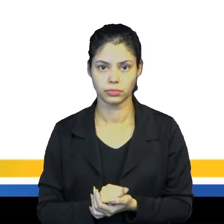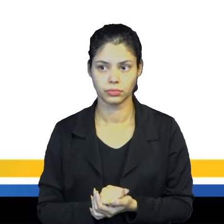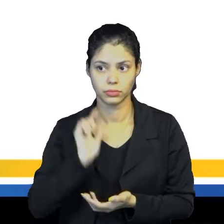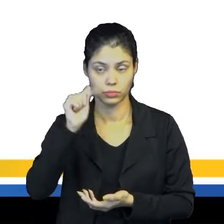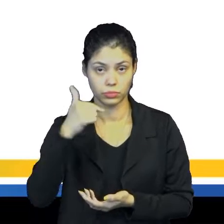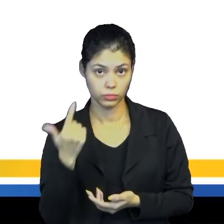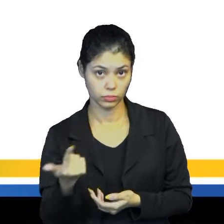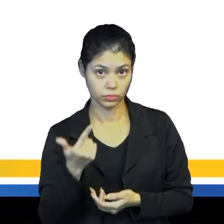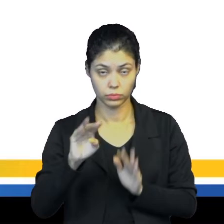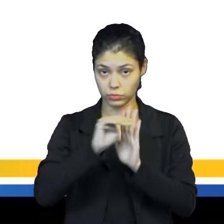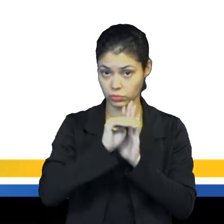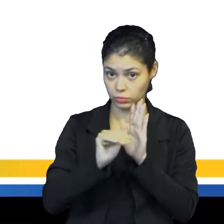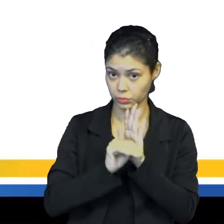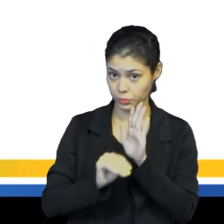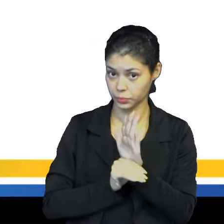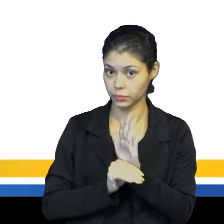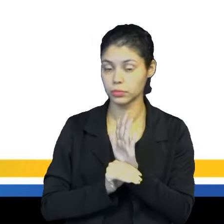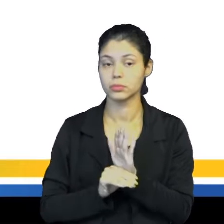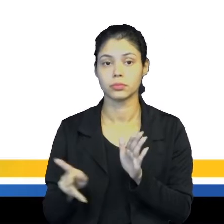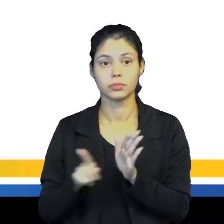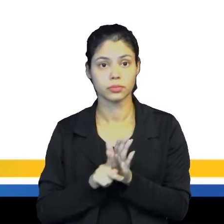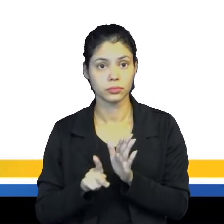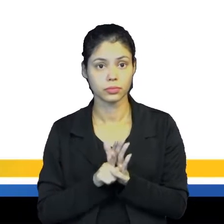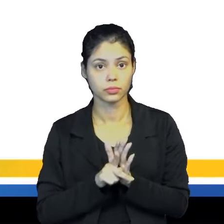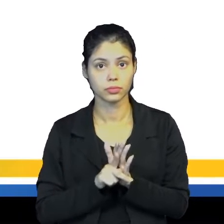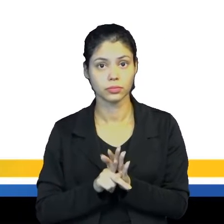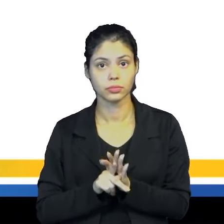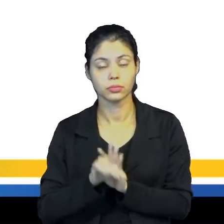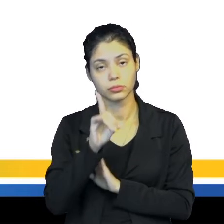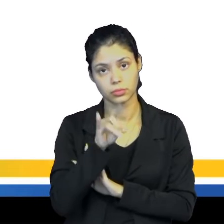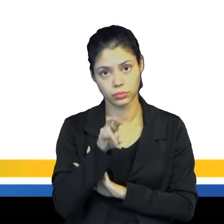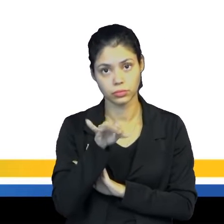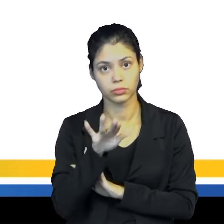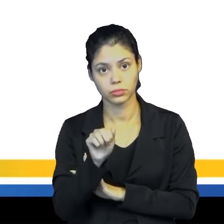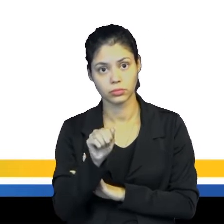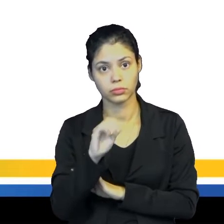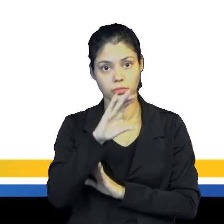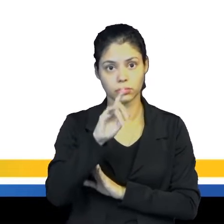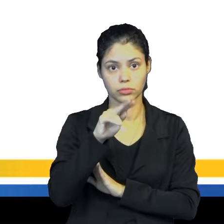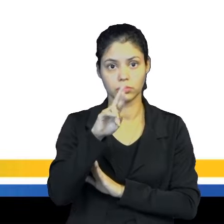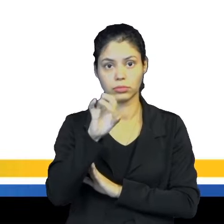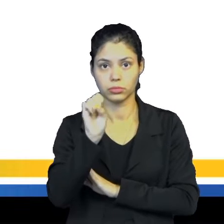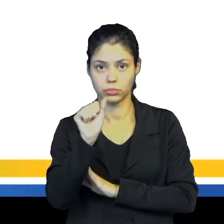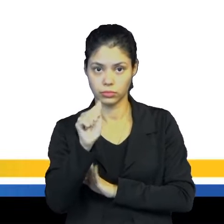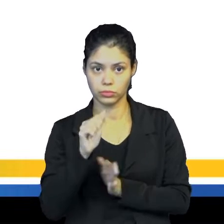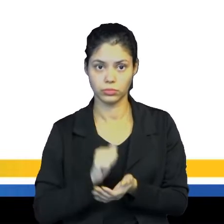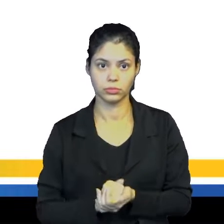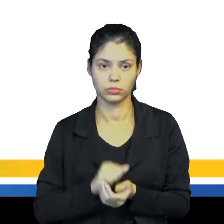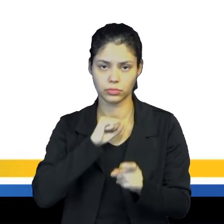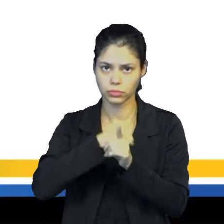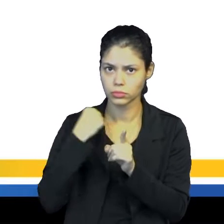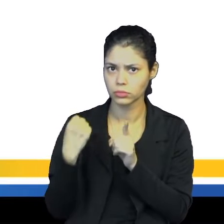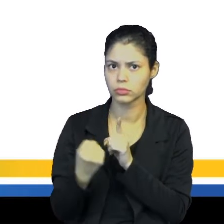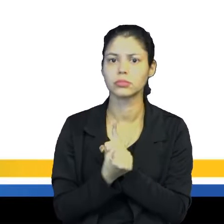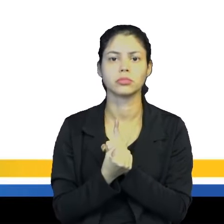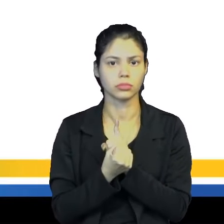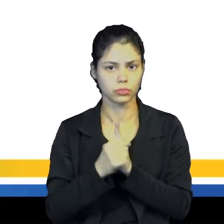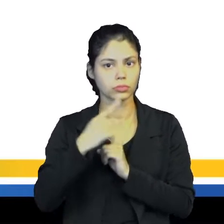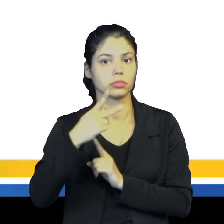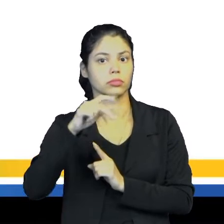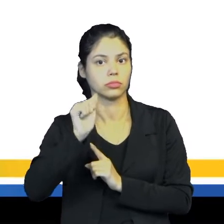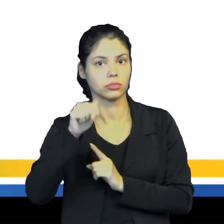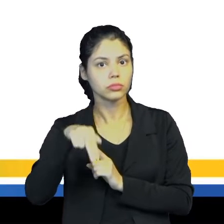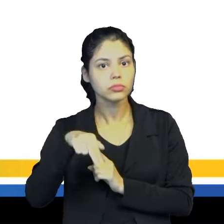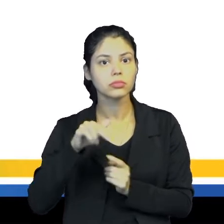Uma outra classe, né, pertencente a essa dinâmica social era os chapetones, né? Nas sociedades